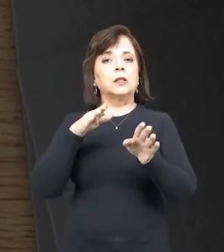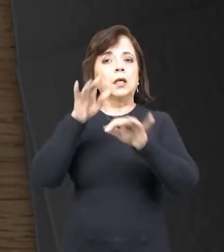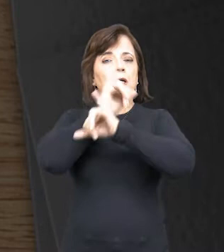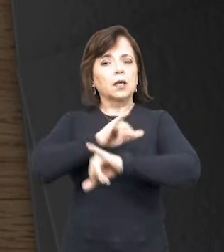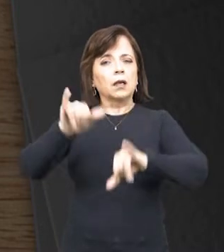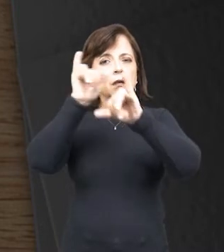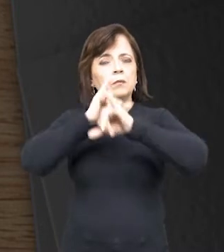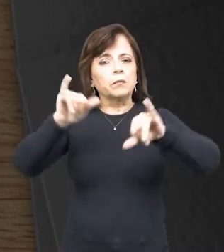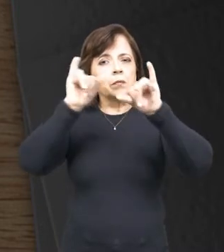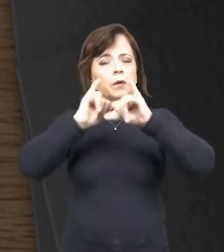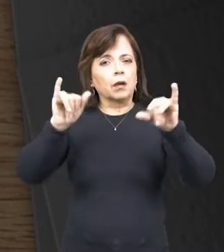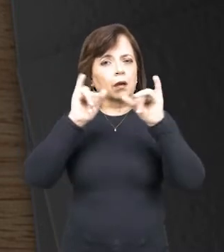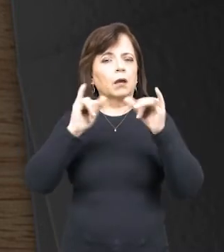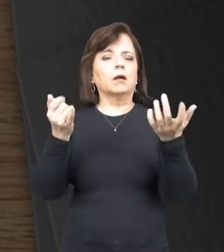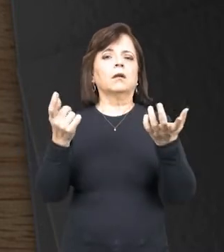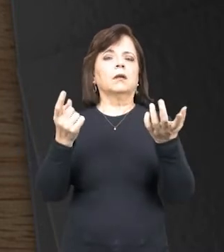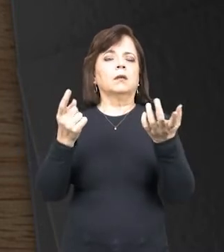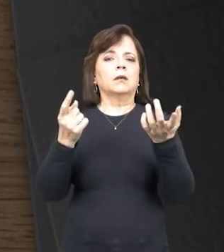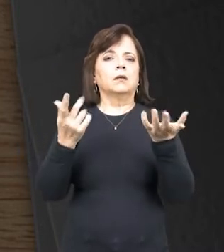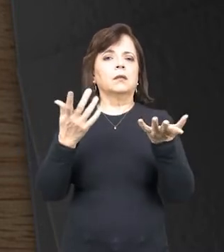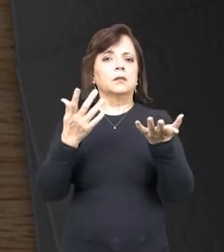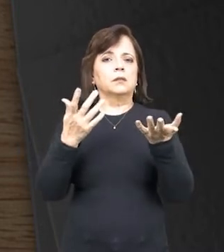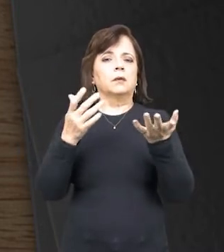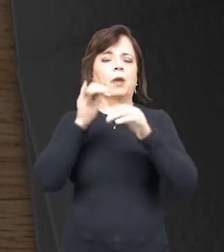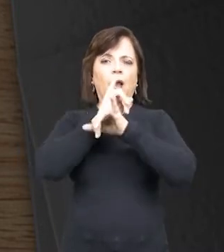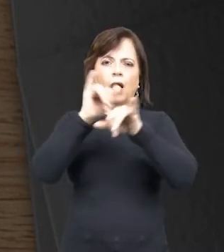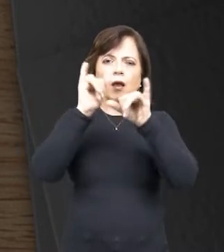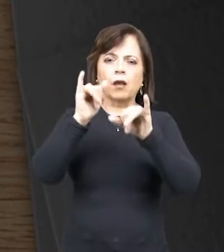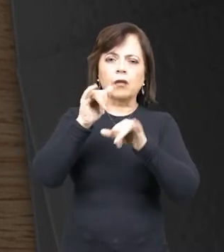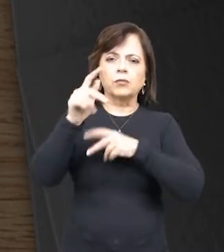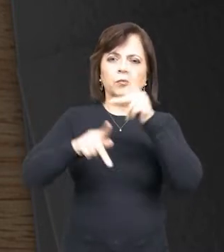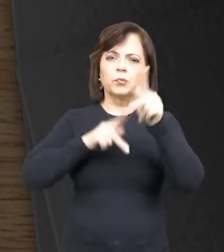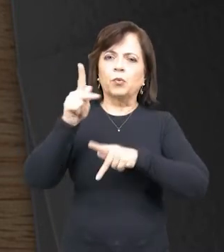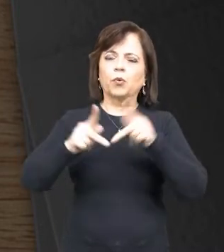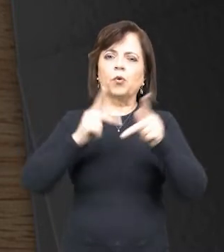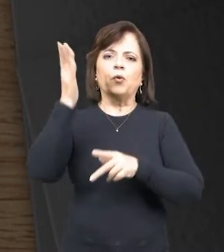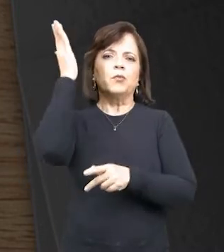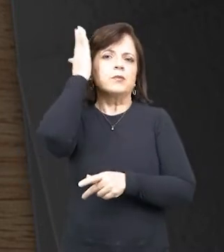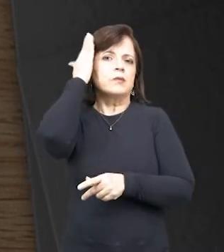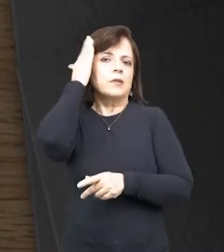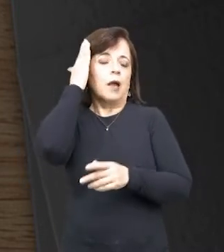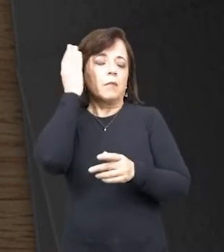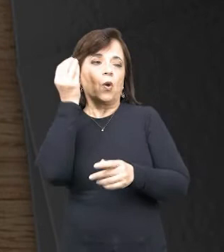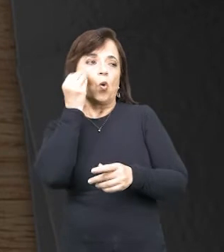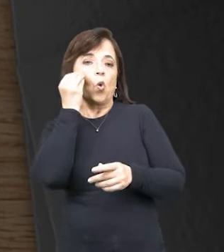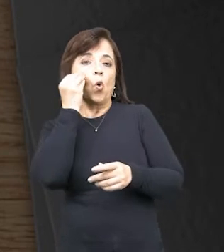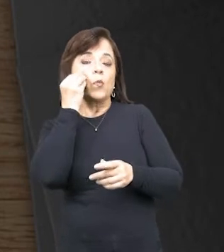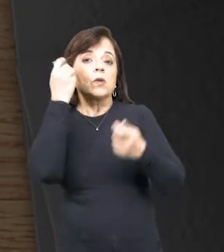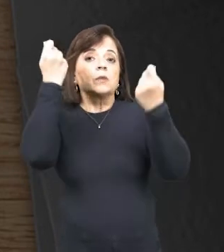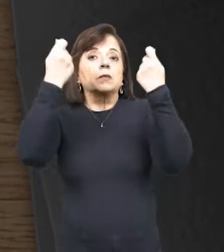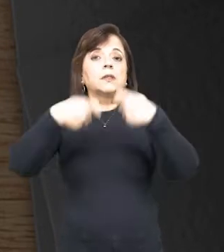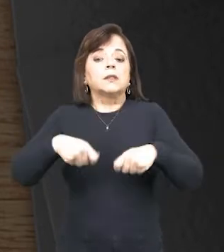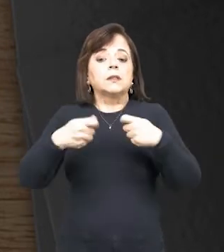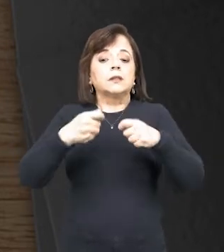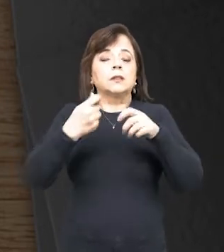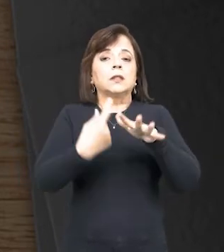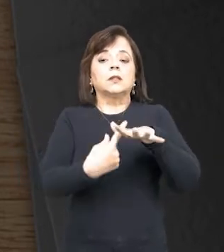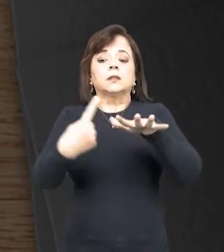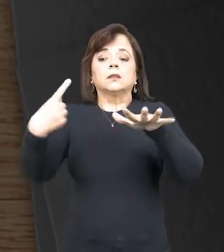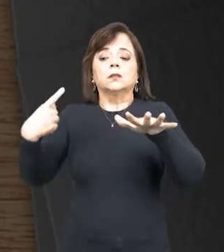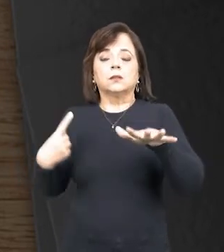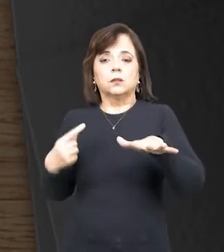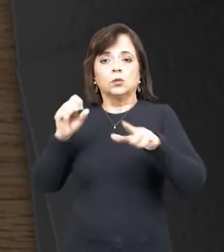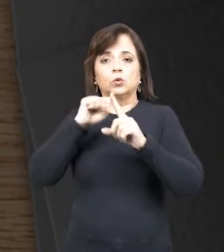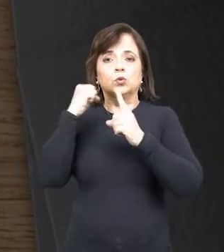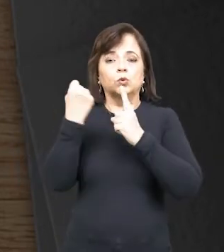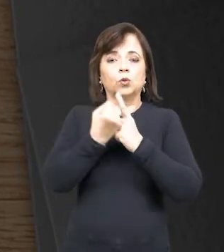campanhas públicas, por todos os meios necessários, para que a população consiga observar o necessário